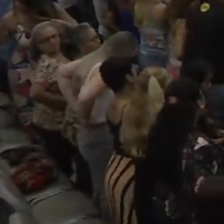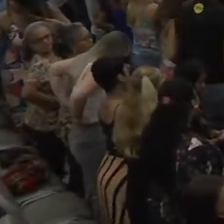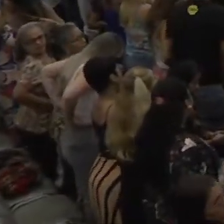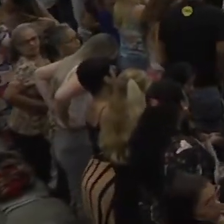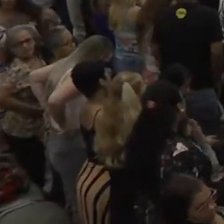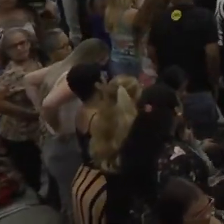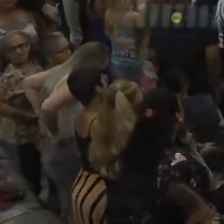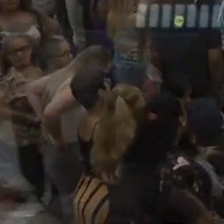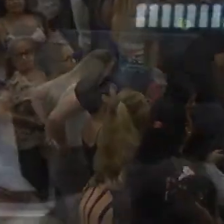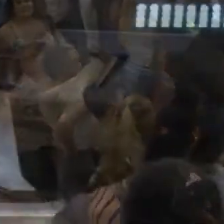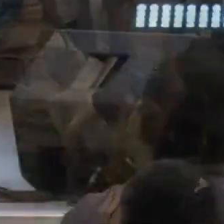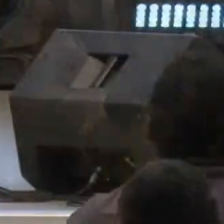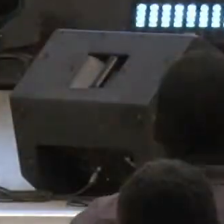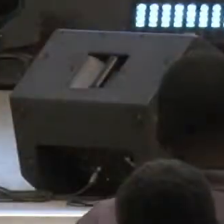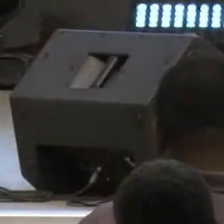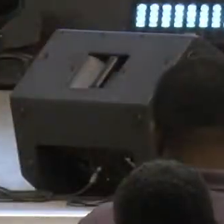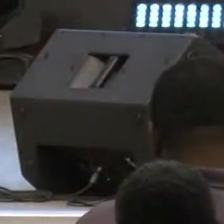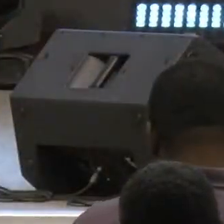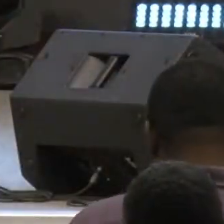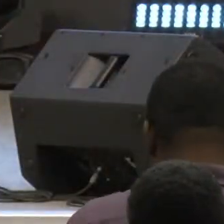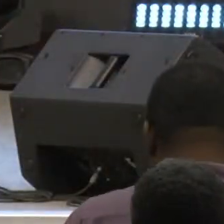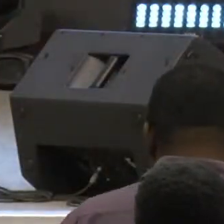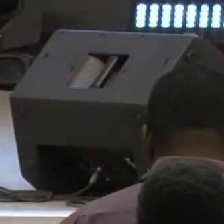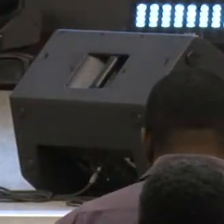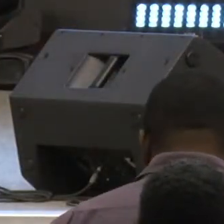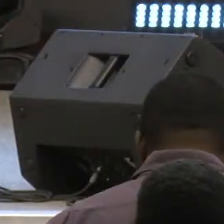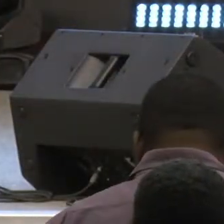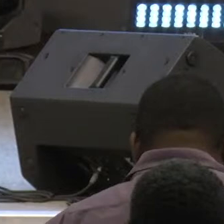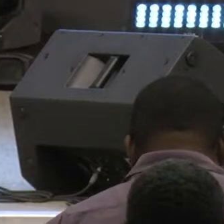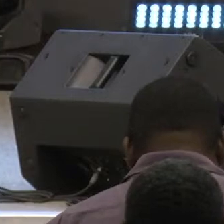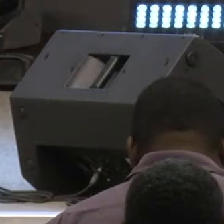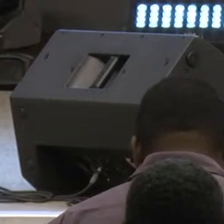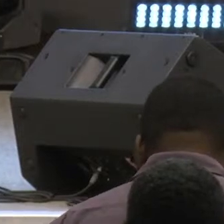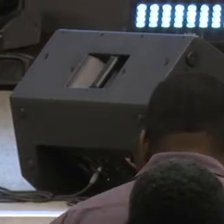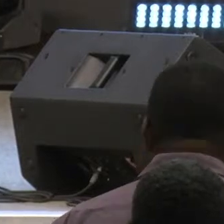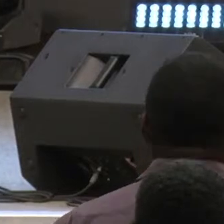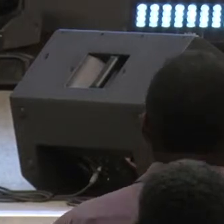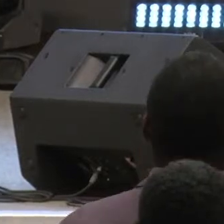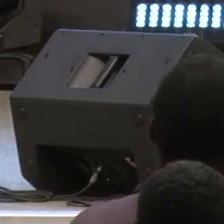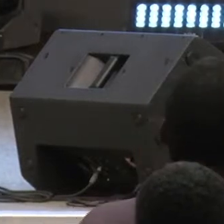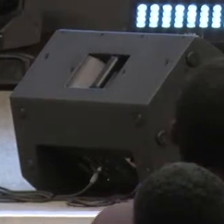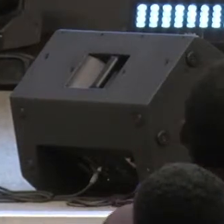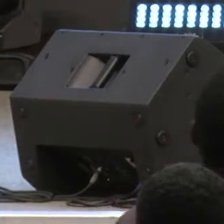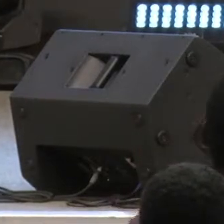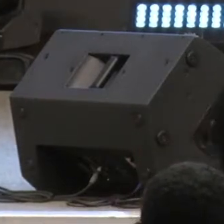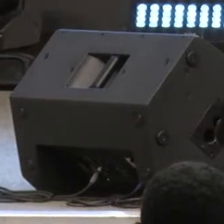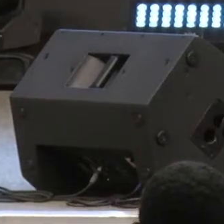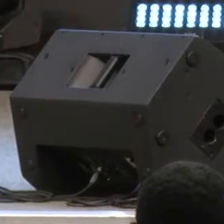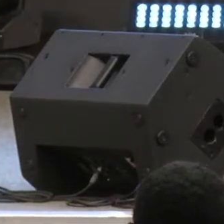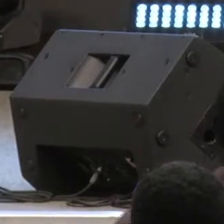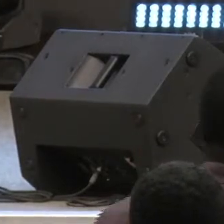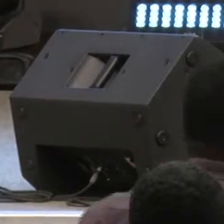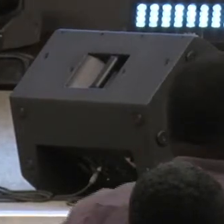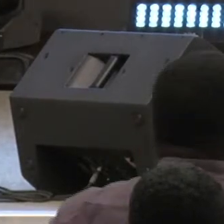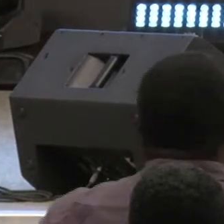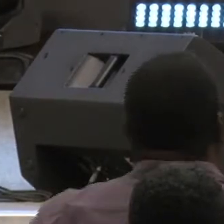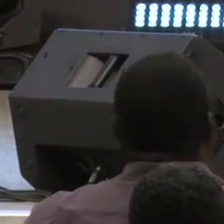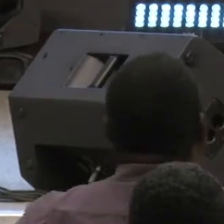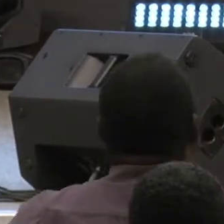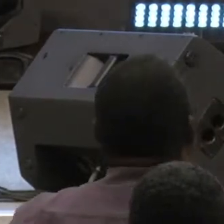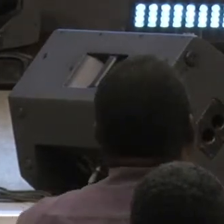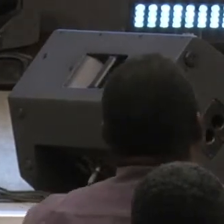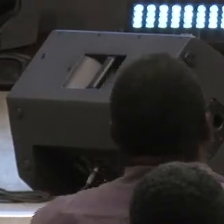creio que Deus vai abençoar a tua vida nesta noite poderosamente, querido. Só o fato de você estar aqui, venceu as